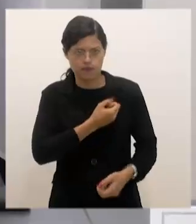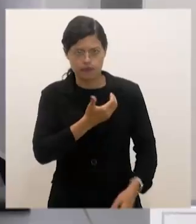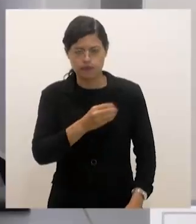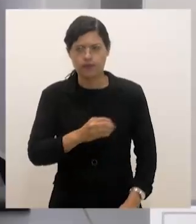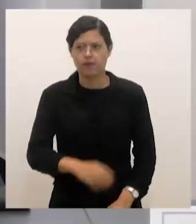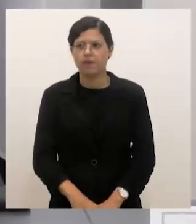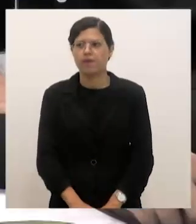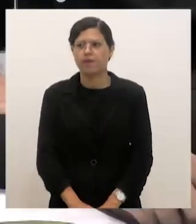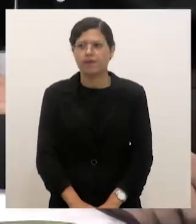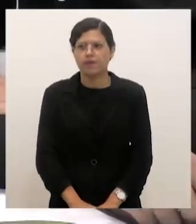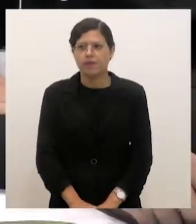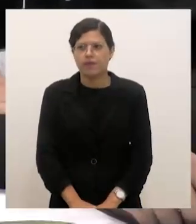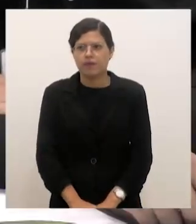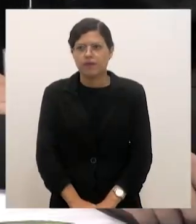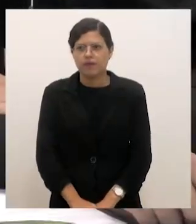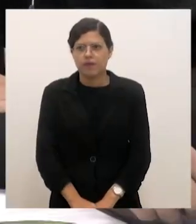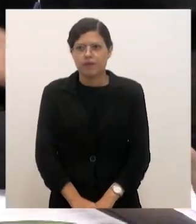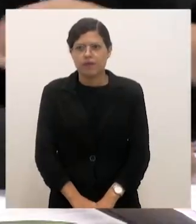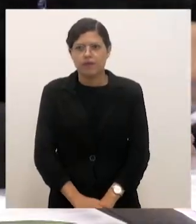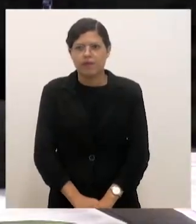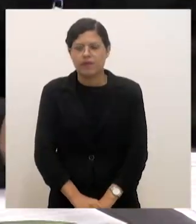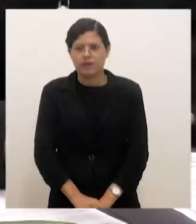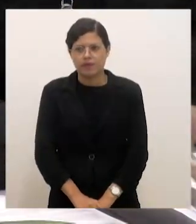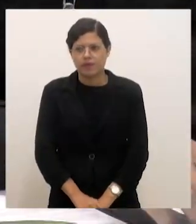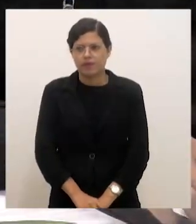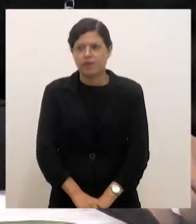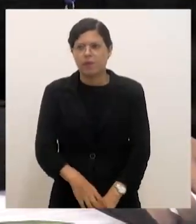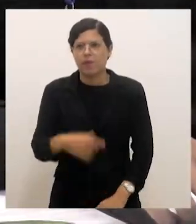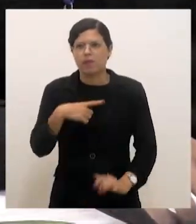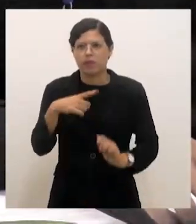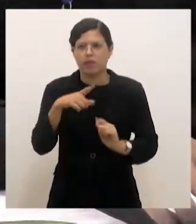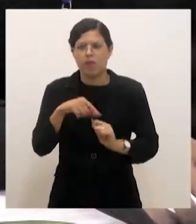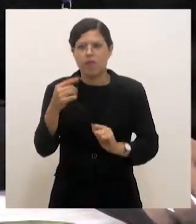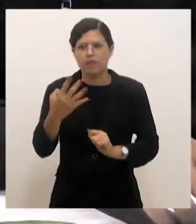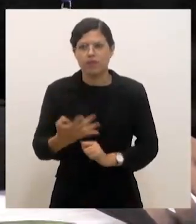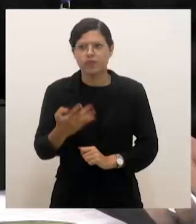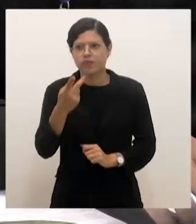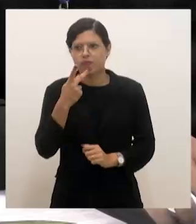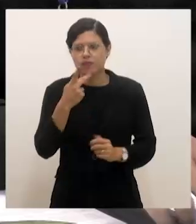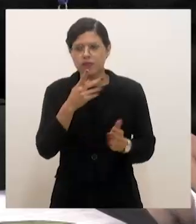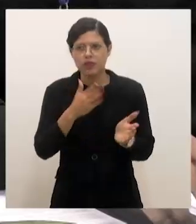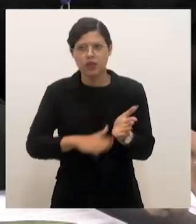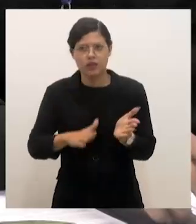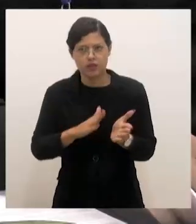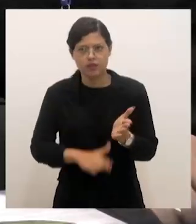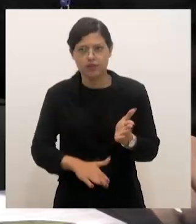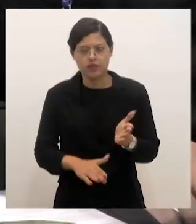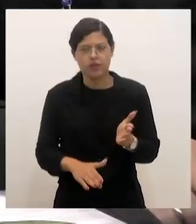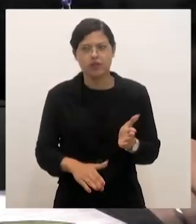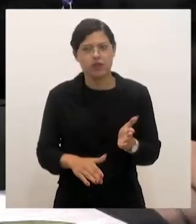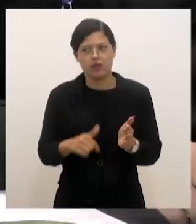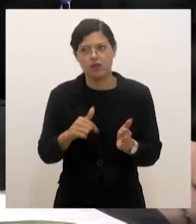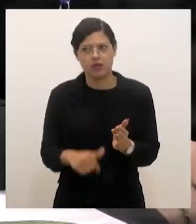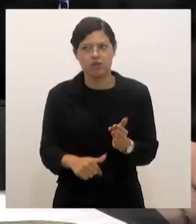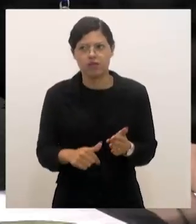Vai cantar ainda, porque tem o artigo 4º que fala sobre as despesas de uma forma que a gente tem rechaçado aqui na